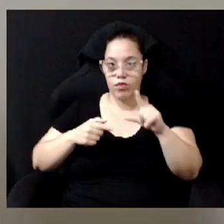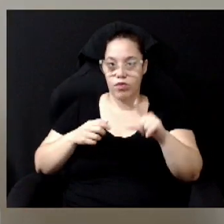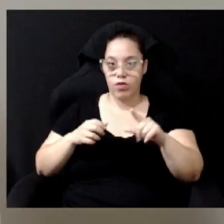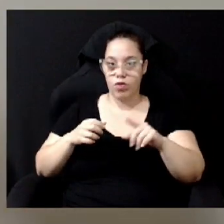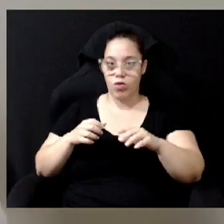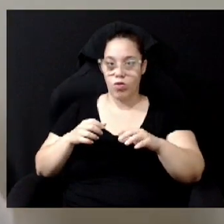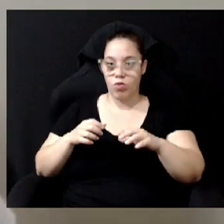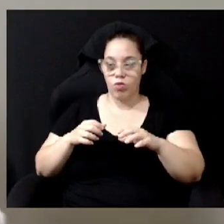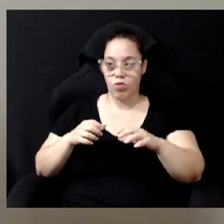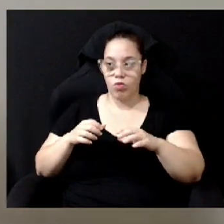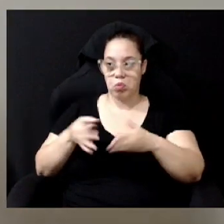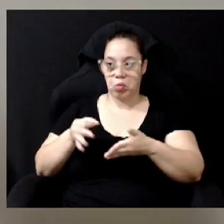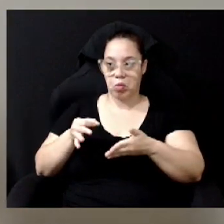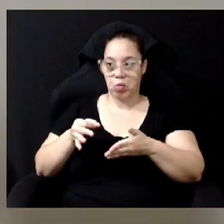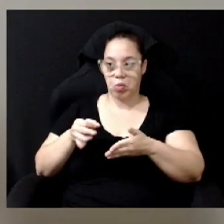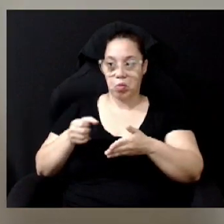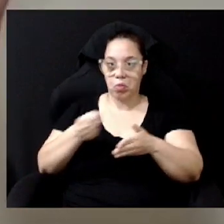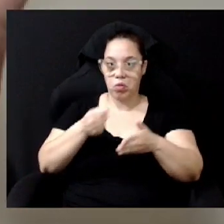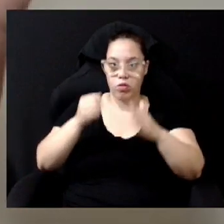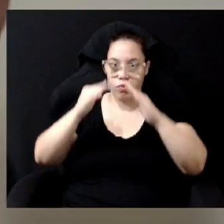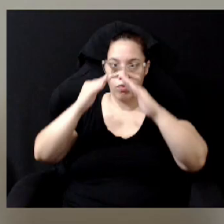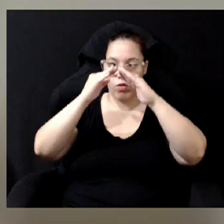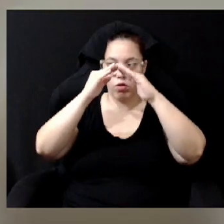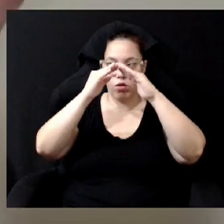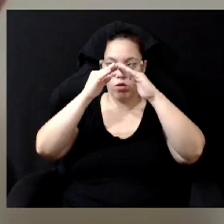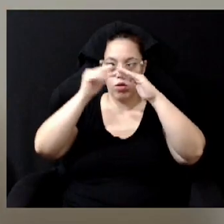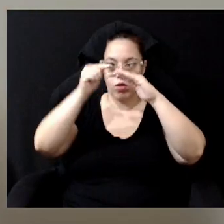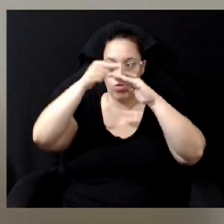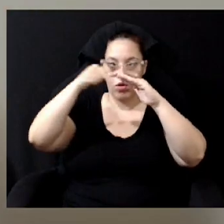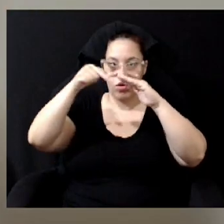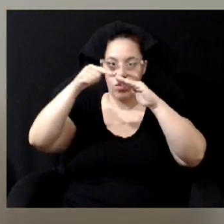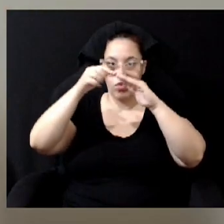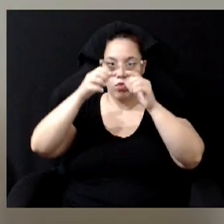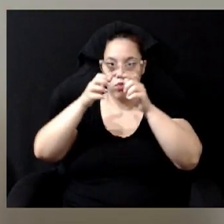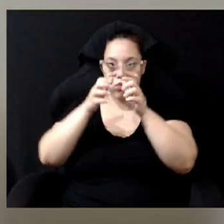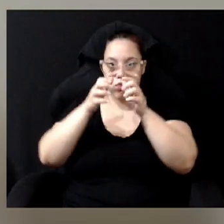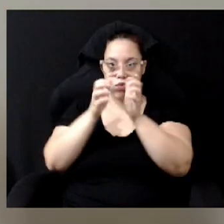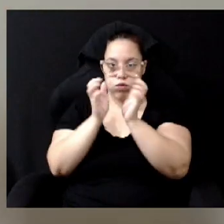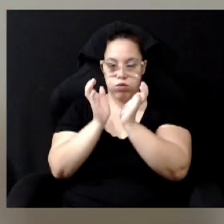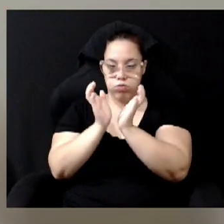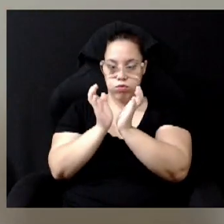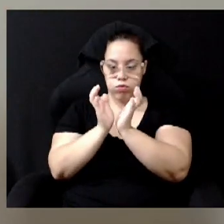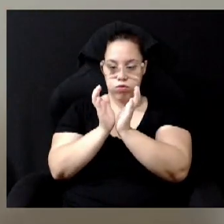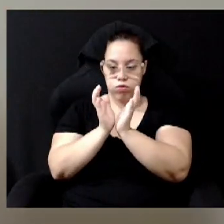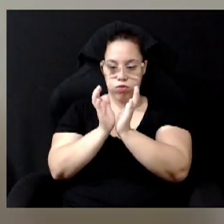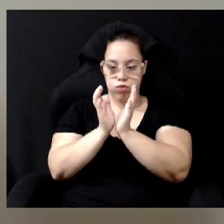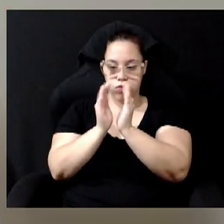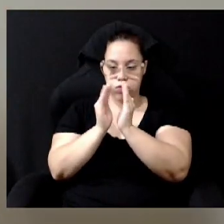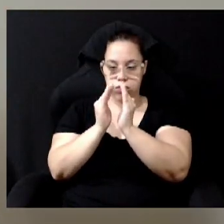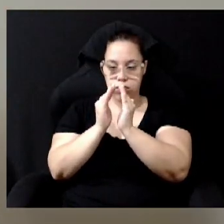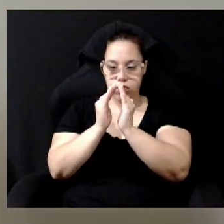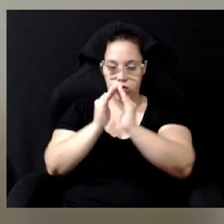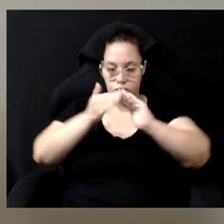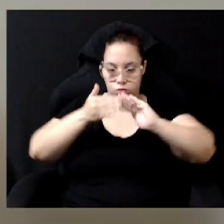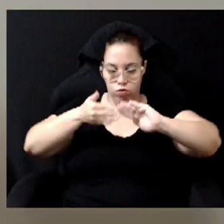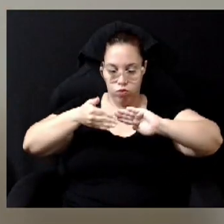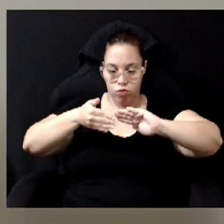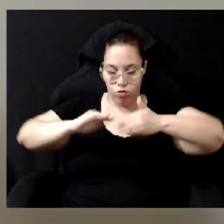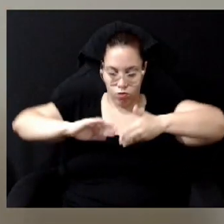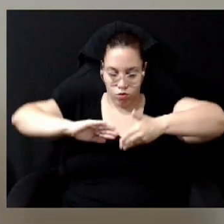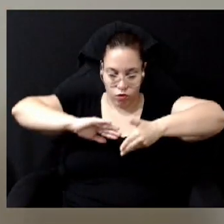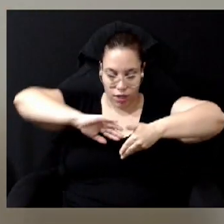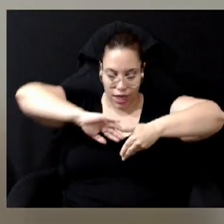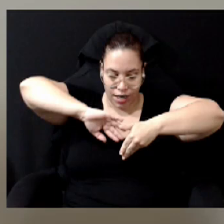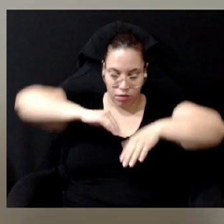seja, o topo da pirâmide engordou e a base estreitou. Então, nós temos hoje uma população